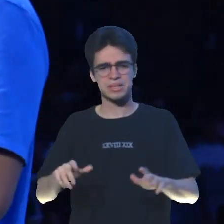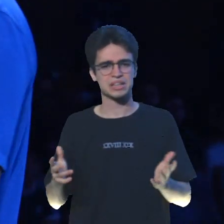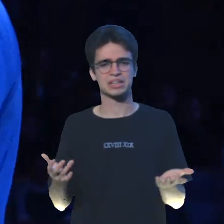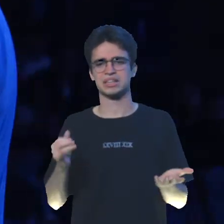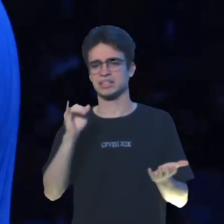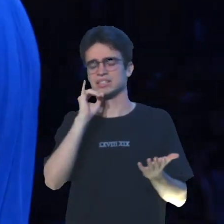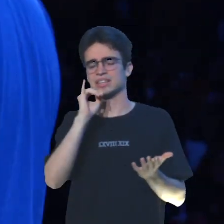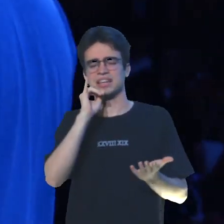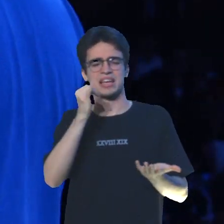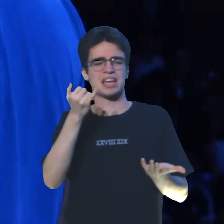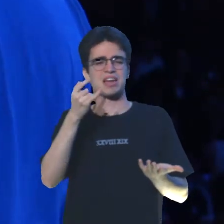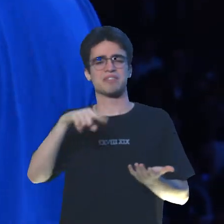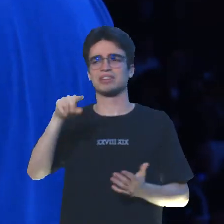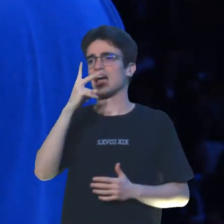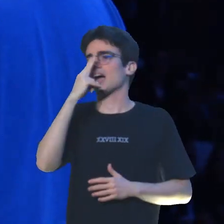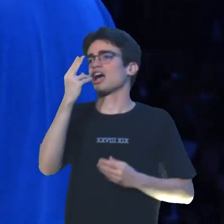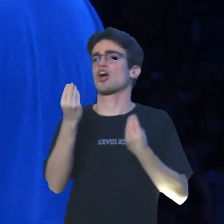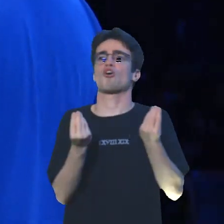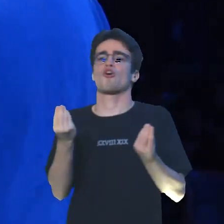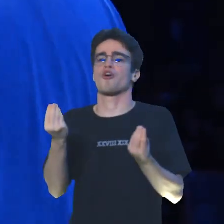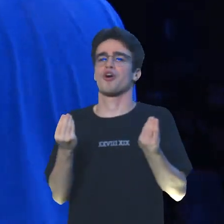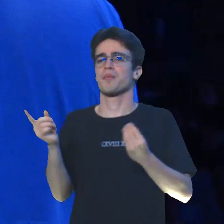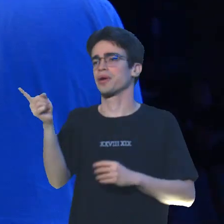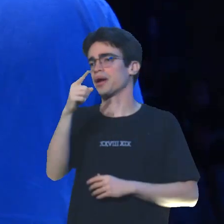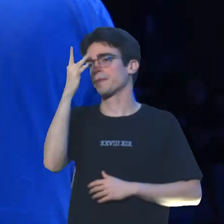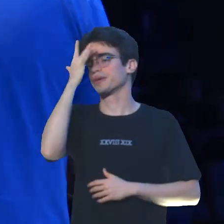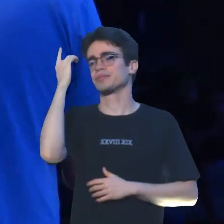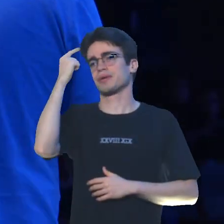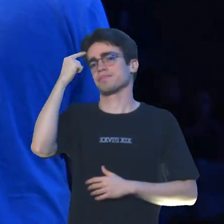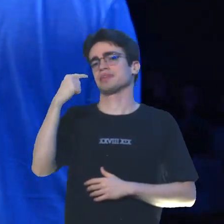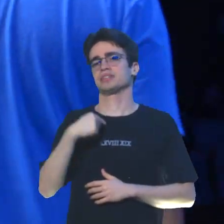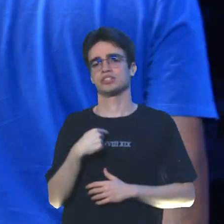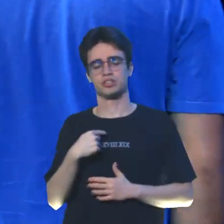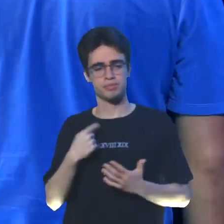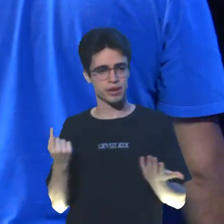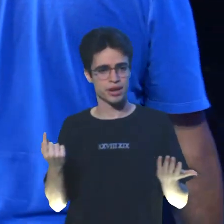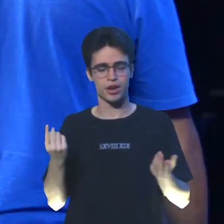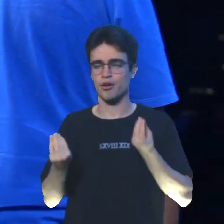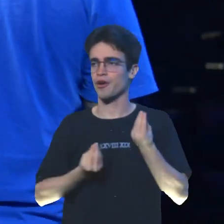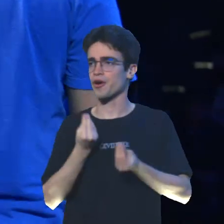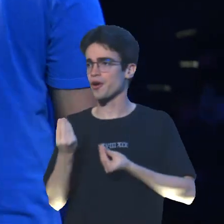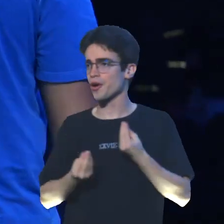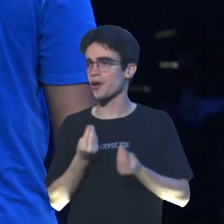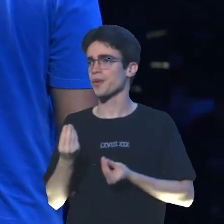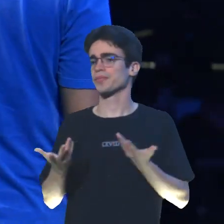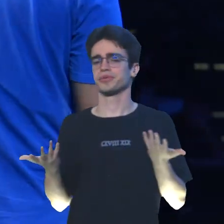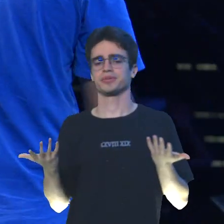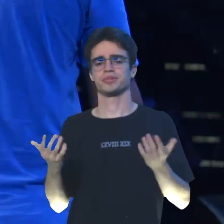achar o que as pessoas acham de você, vão achar algo de você.